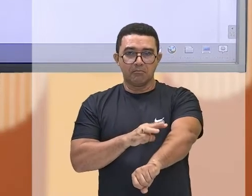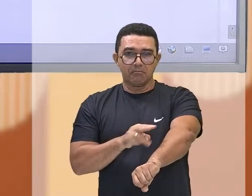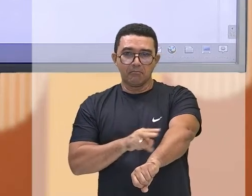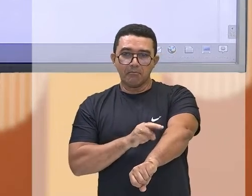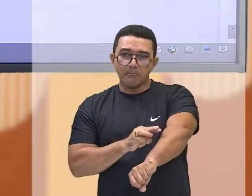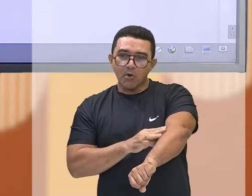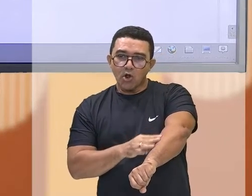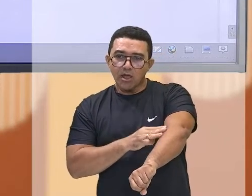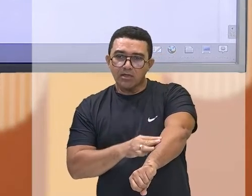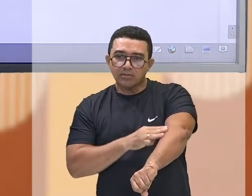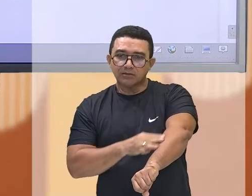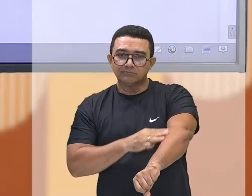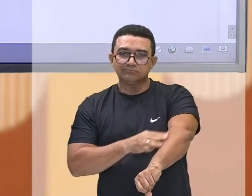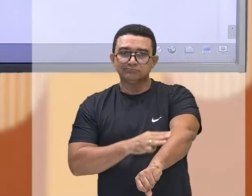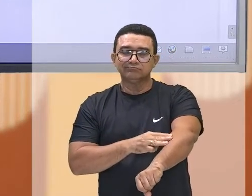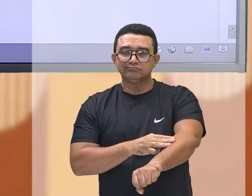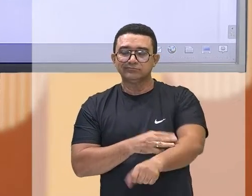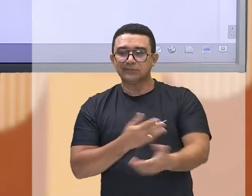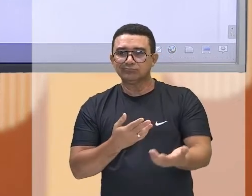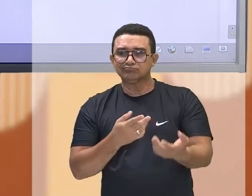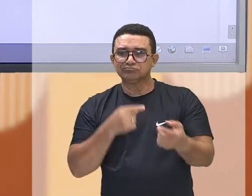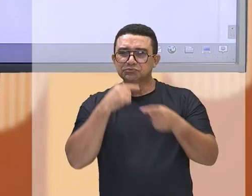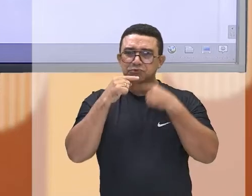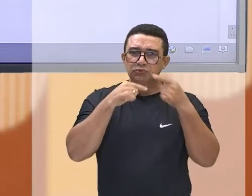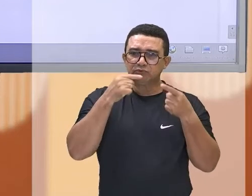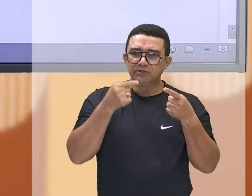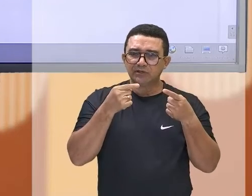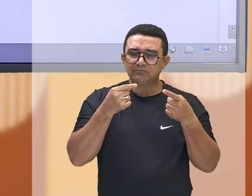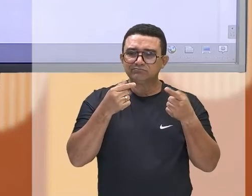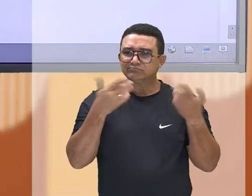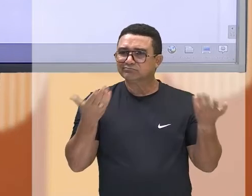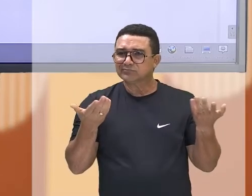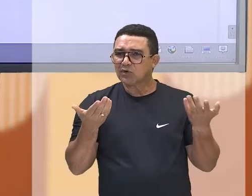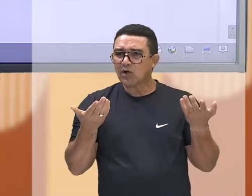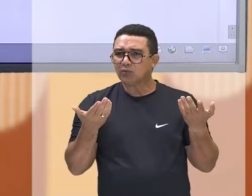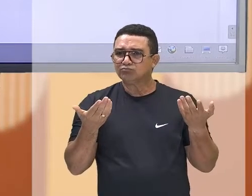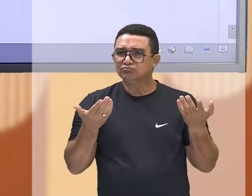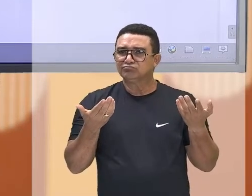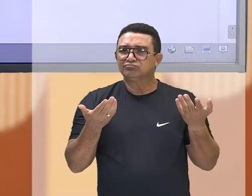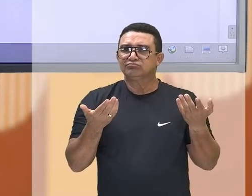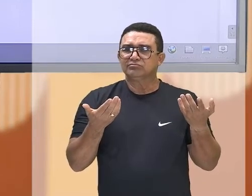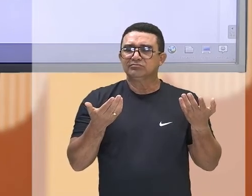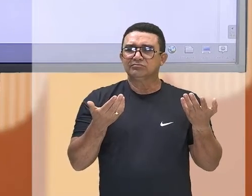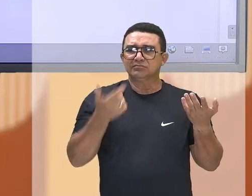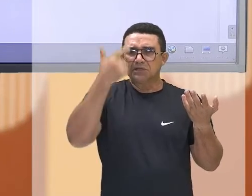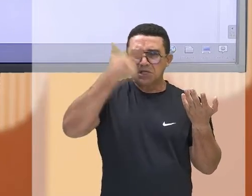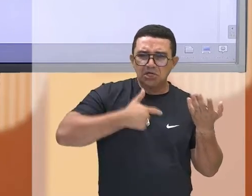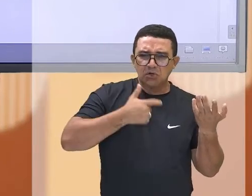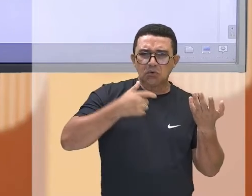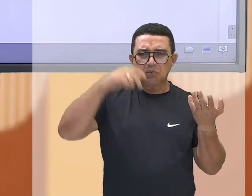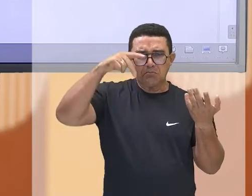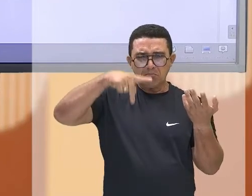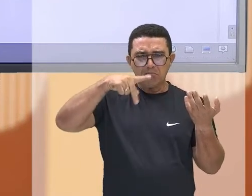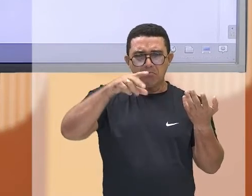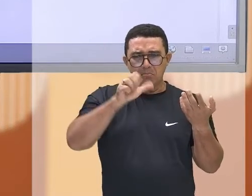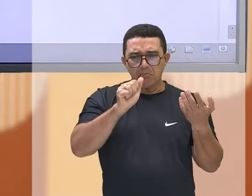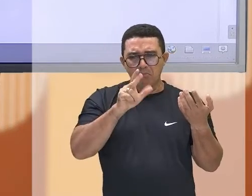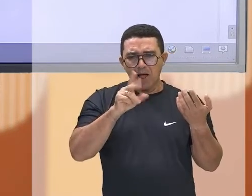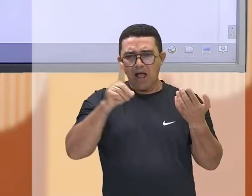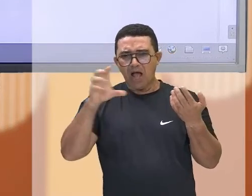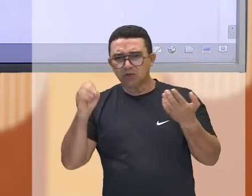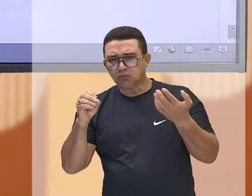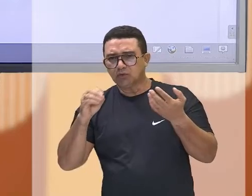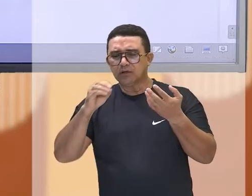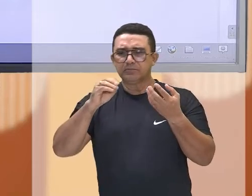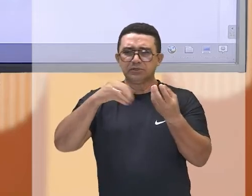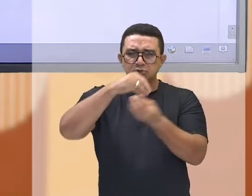acaba ficando naquela dúvida. O que vale é a denominação, conceito apresentado pelo IBGE, que é a mistura de